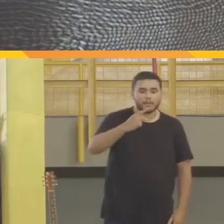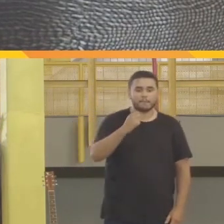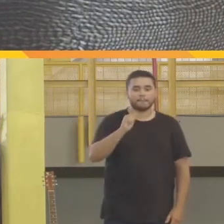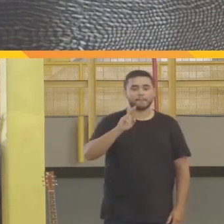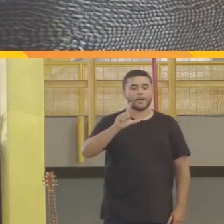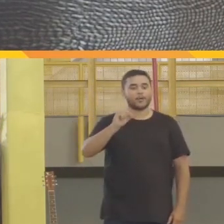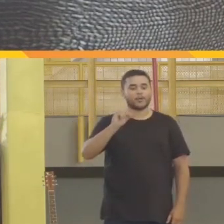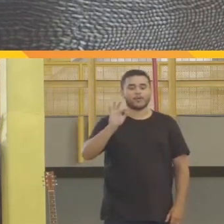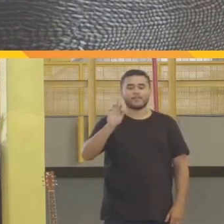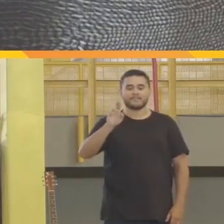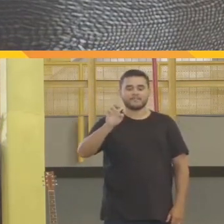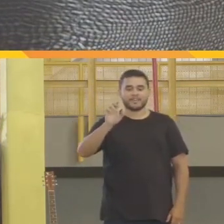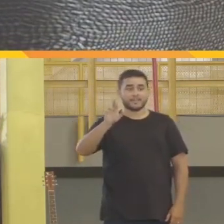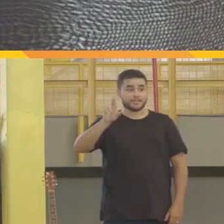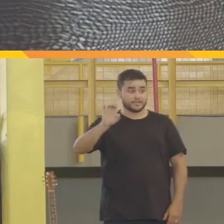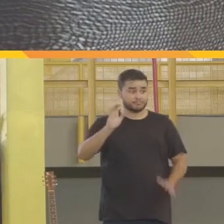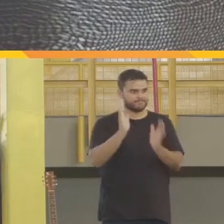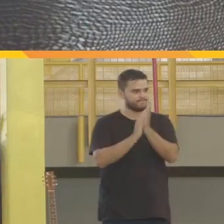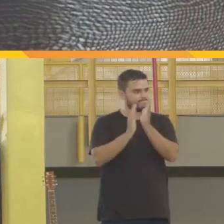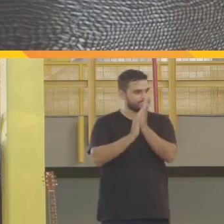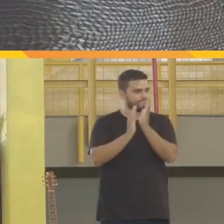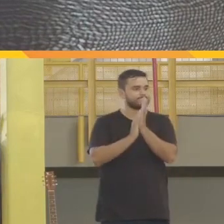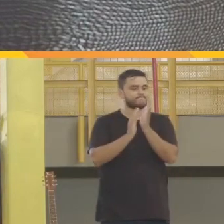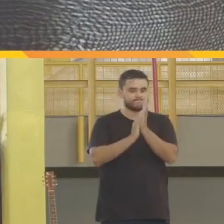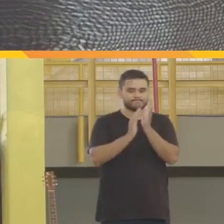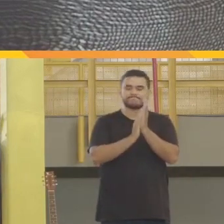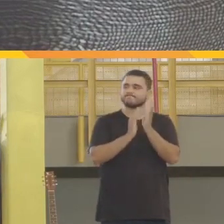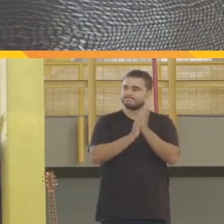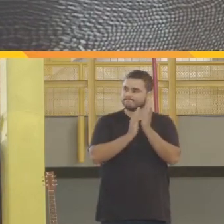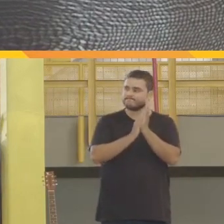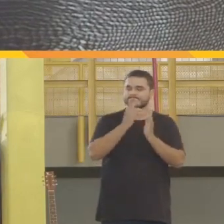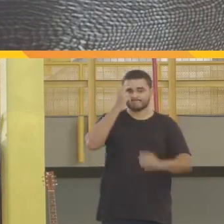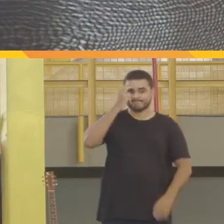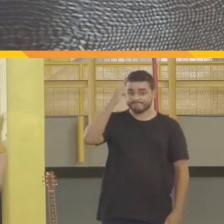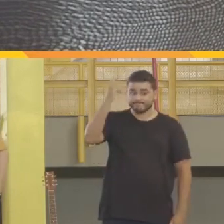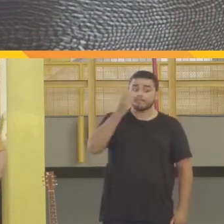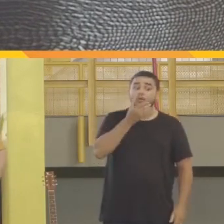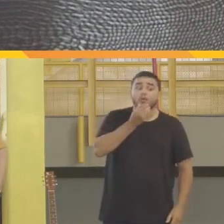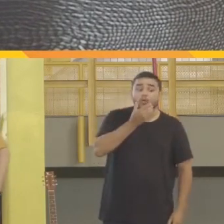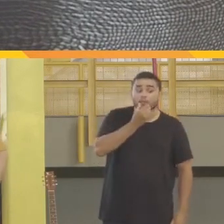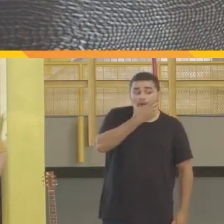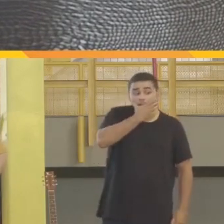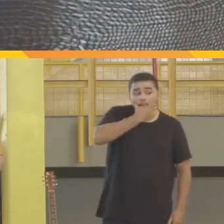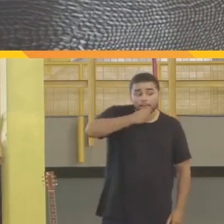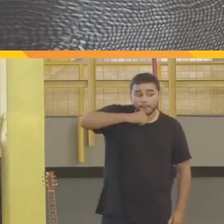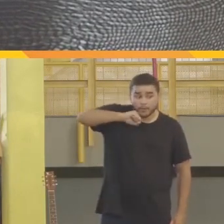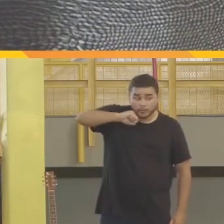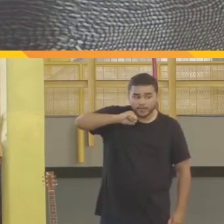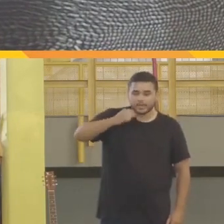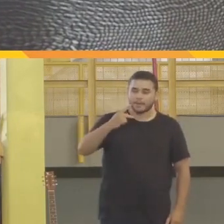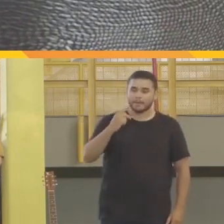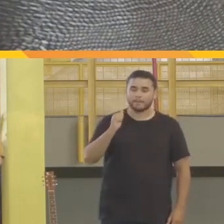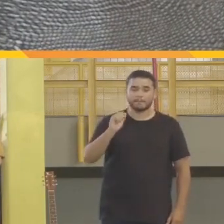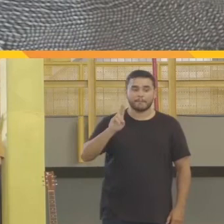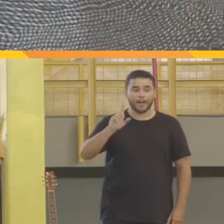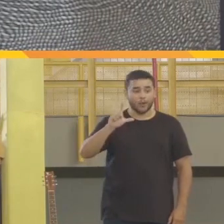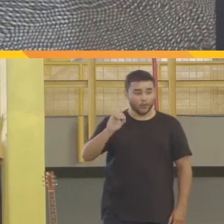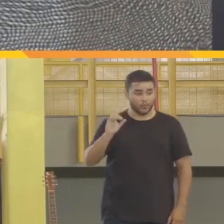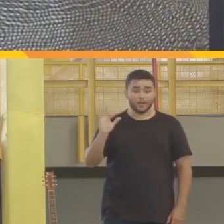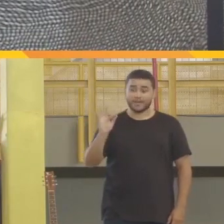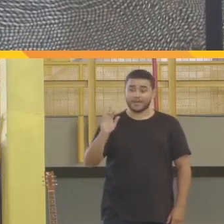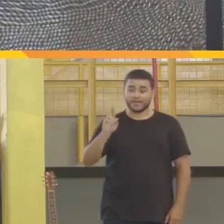favor. Que patrono da educação. É aí que o Paulo Freire, ele diz uma coisa que eu acho